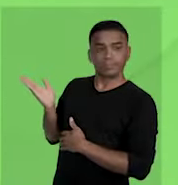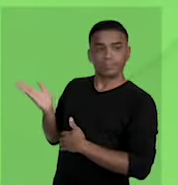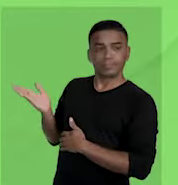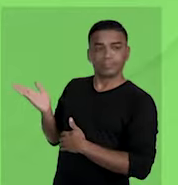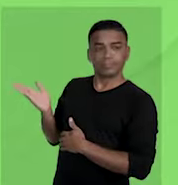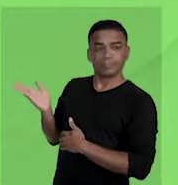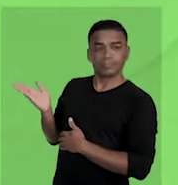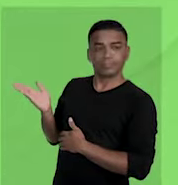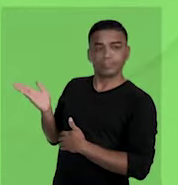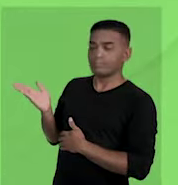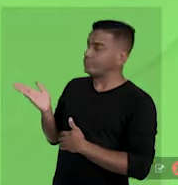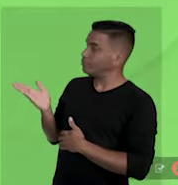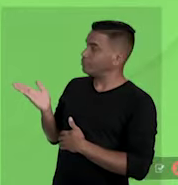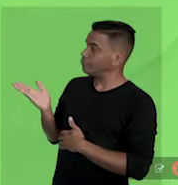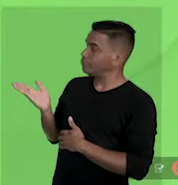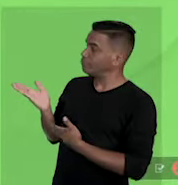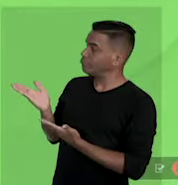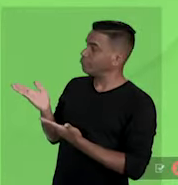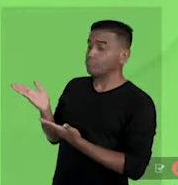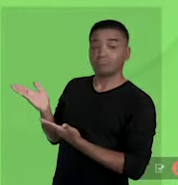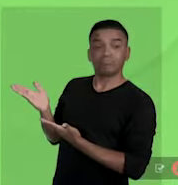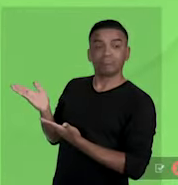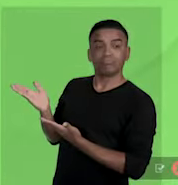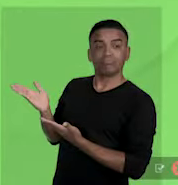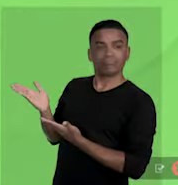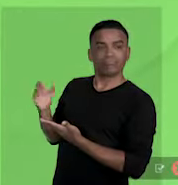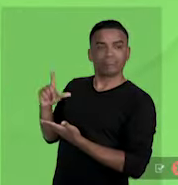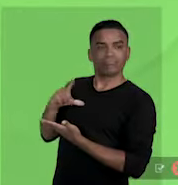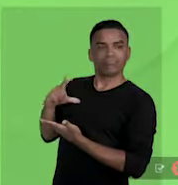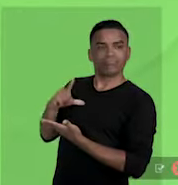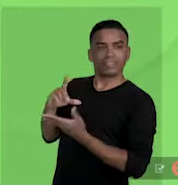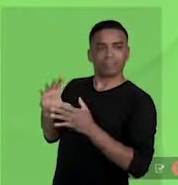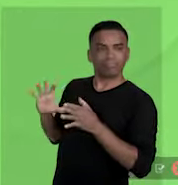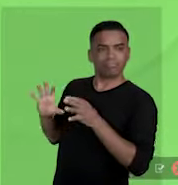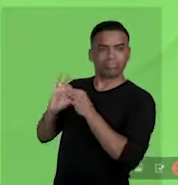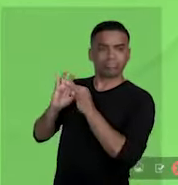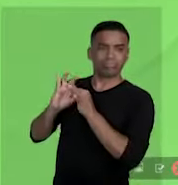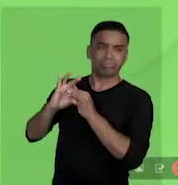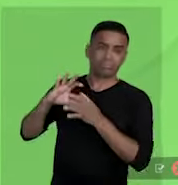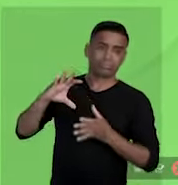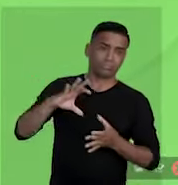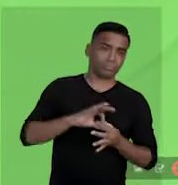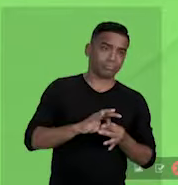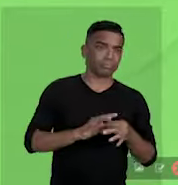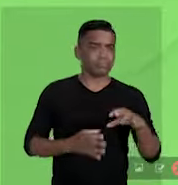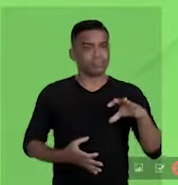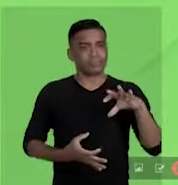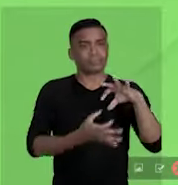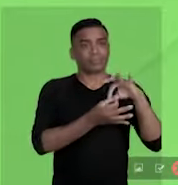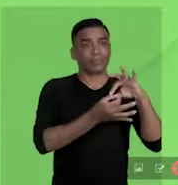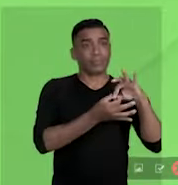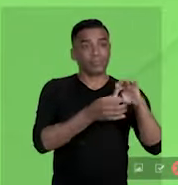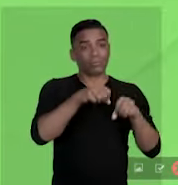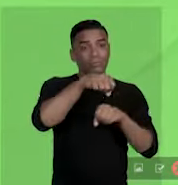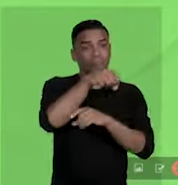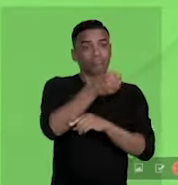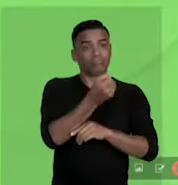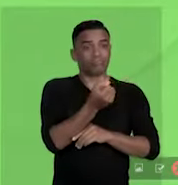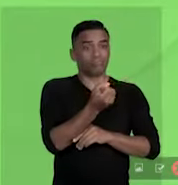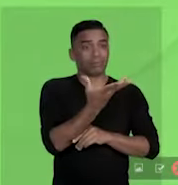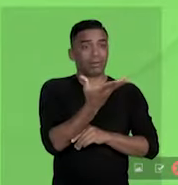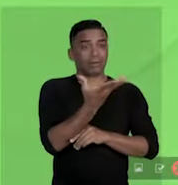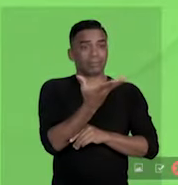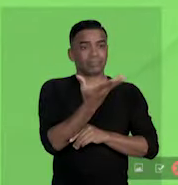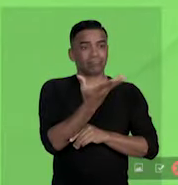temos aqui, ó, os dispositivos conectados. A gente tem uma lâmpada, a